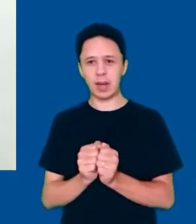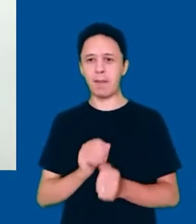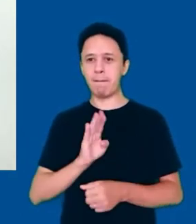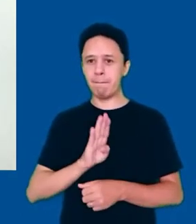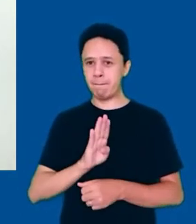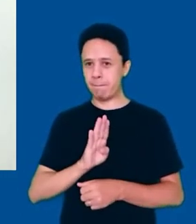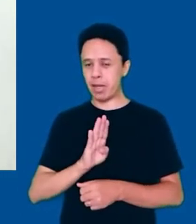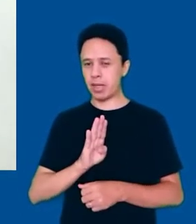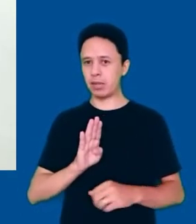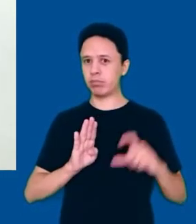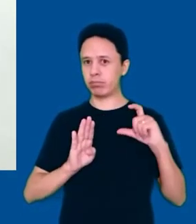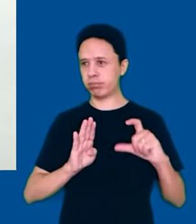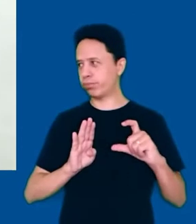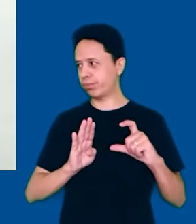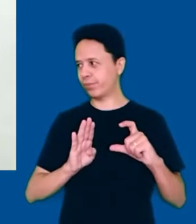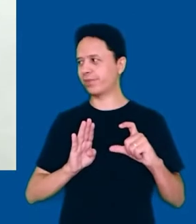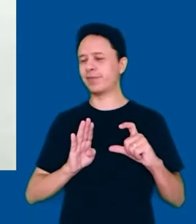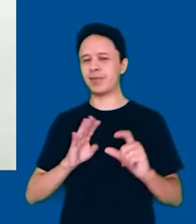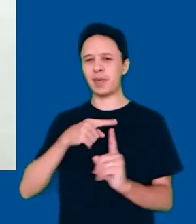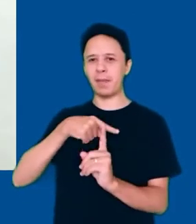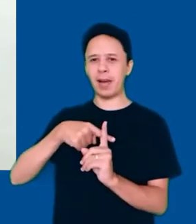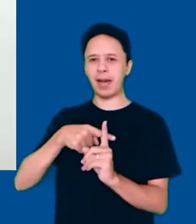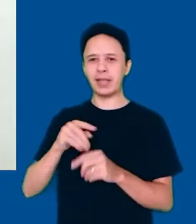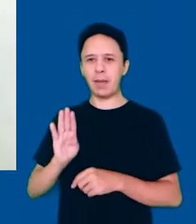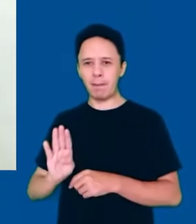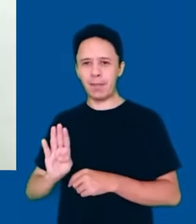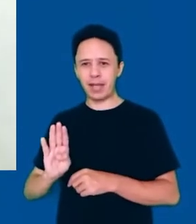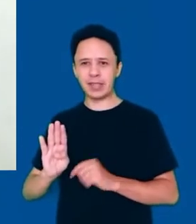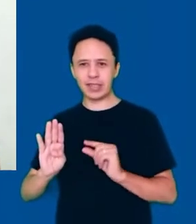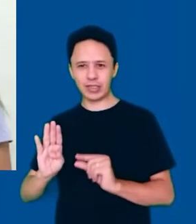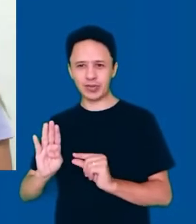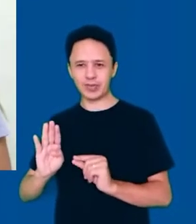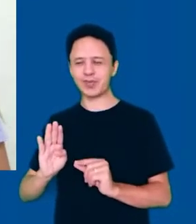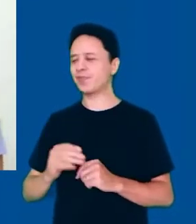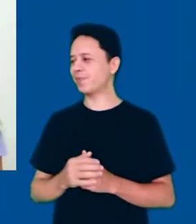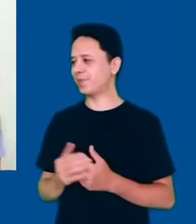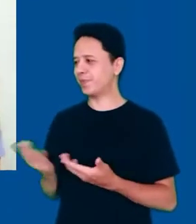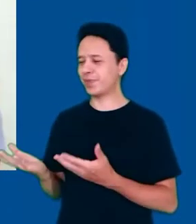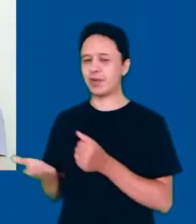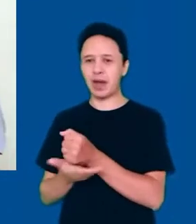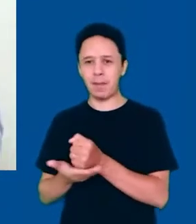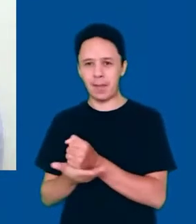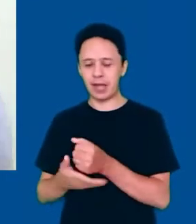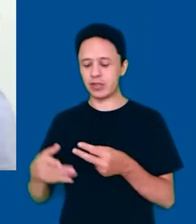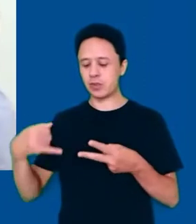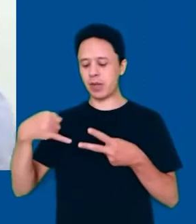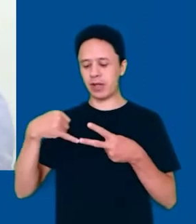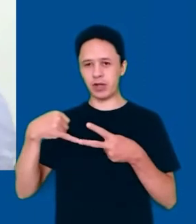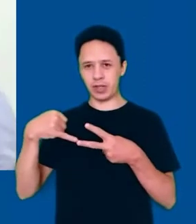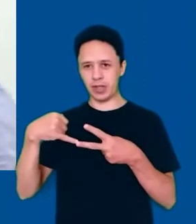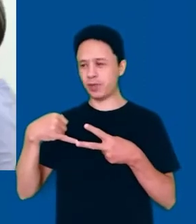do bezão, que é da base maior, com o bezinho, que é a base menor. Então a base do nosso paralelogramo,